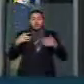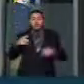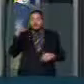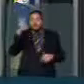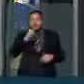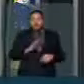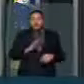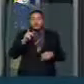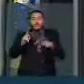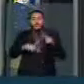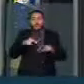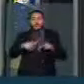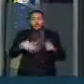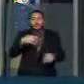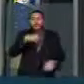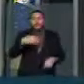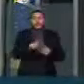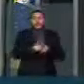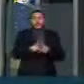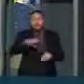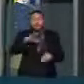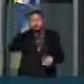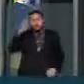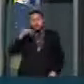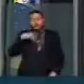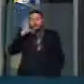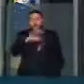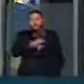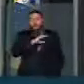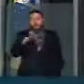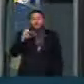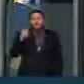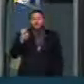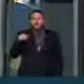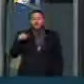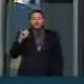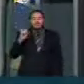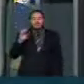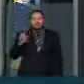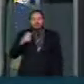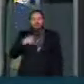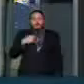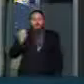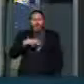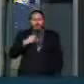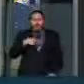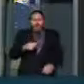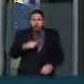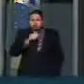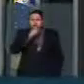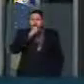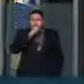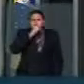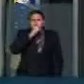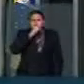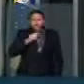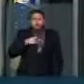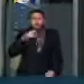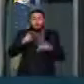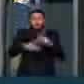baiano, especialmente para a comunidade católica de Jequié. E em nome do povo da minha terra, dos seus amigos,